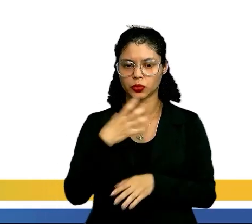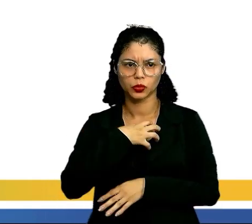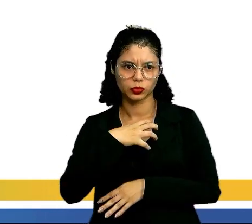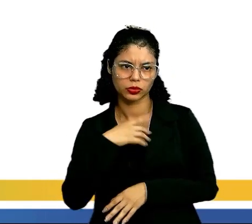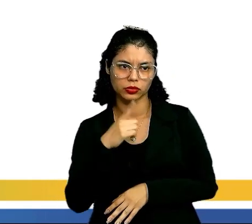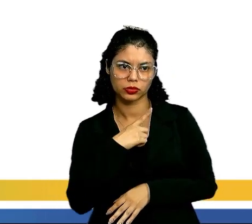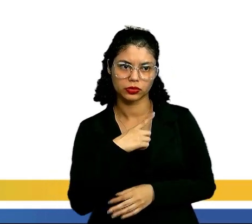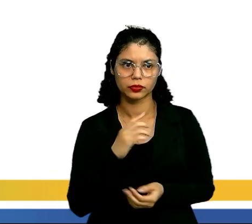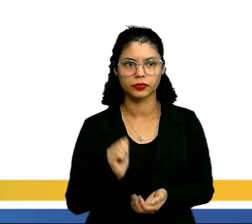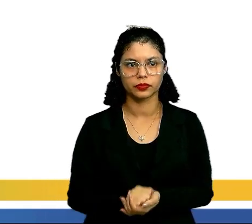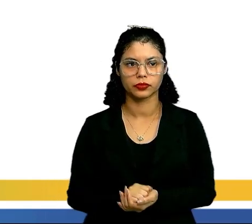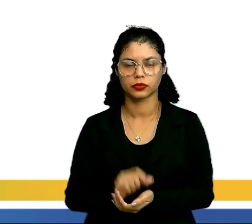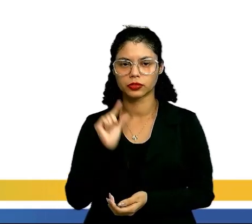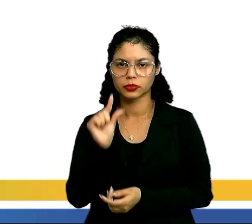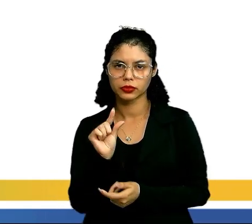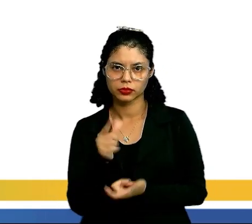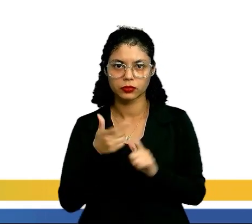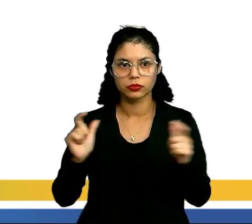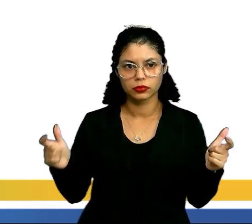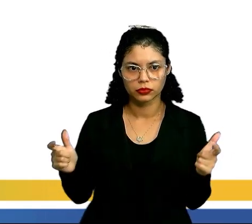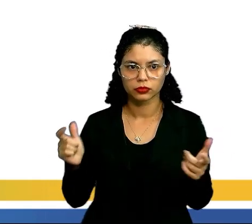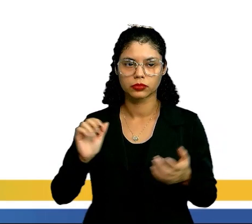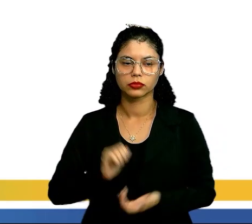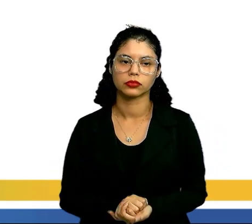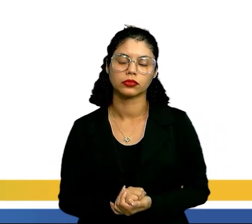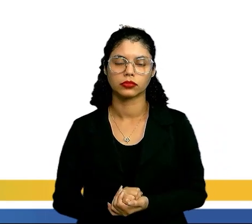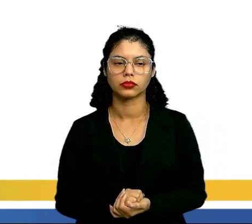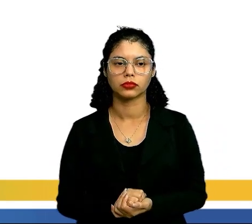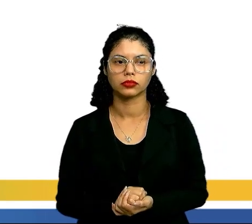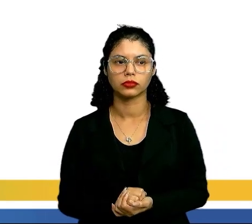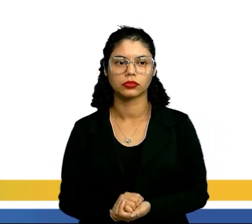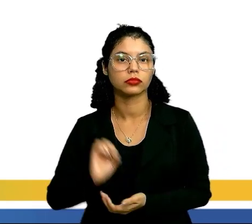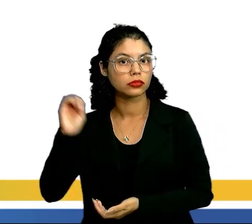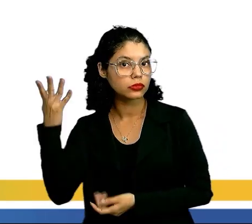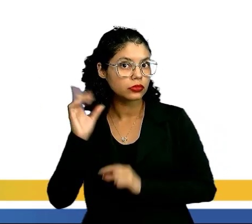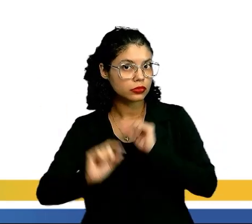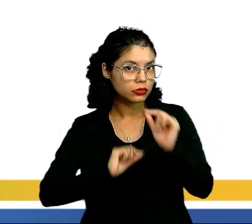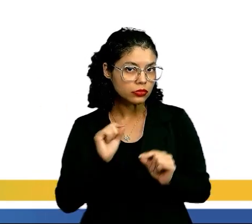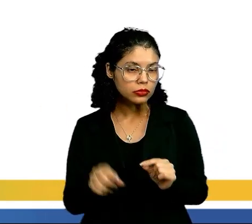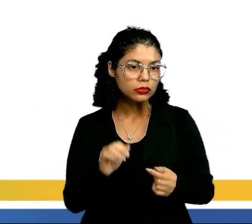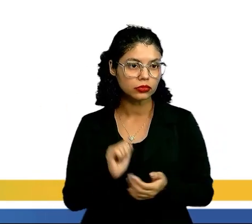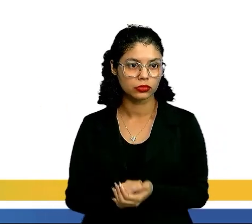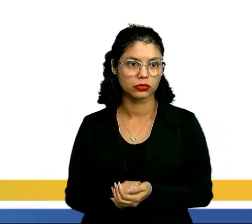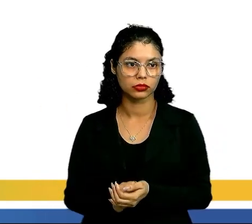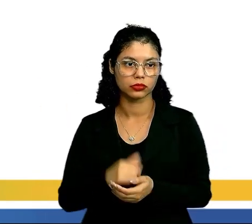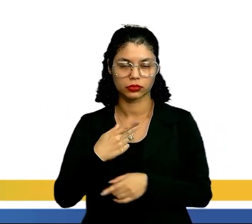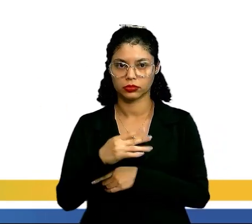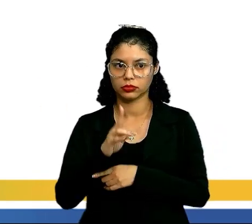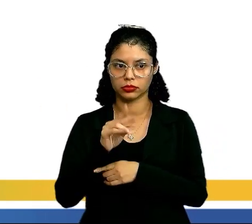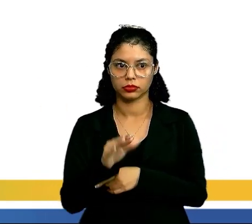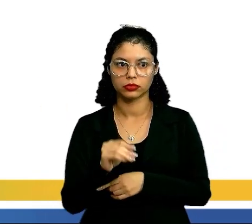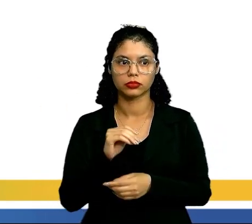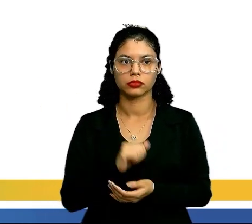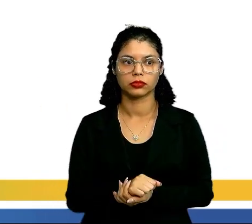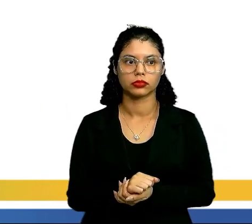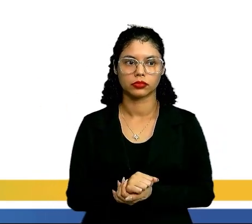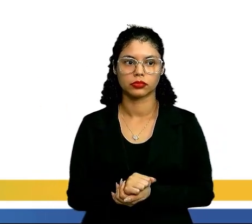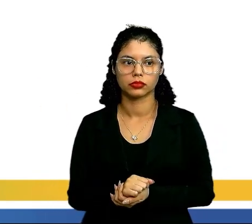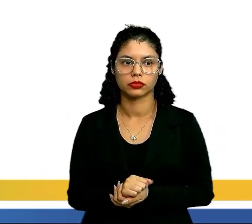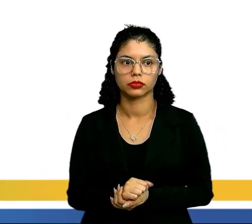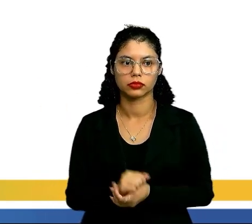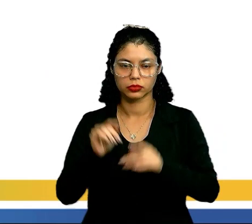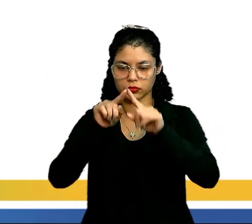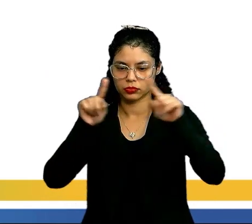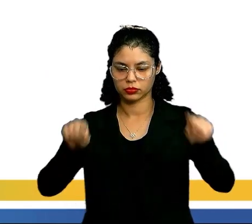nós temos uma pequena e uma grande, tá? E nesse caso aí, a prisma nós temos o paralelepípedo e o